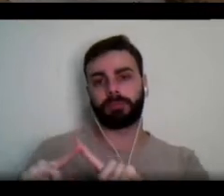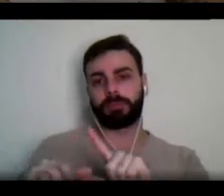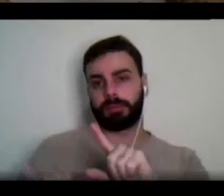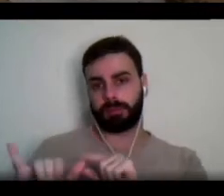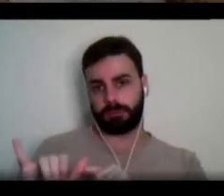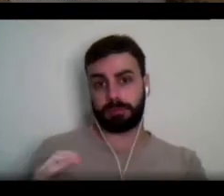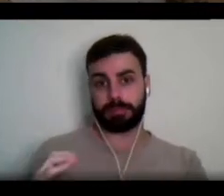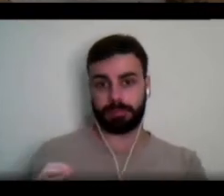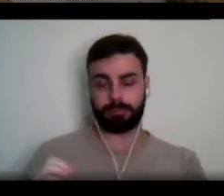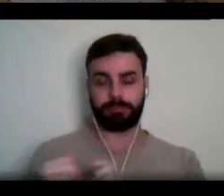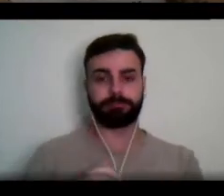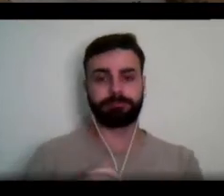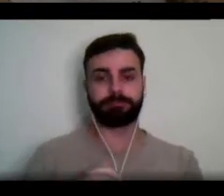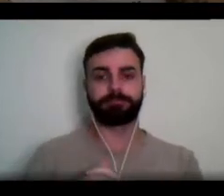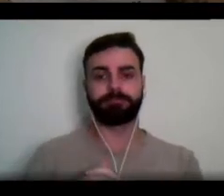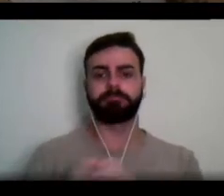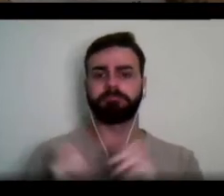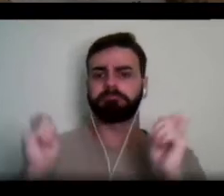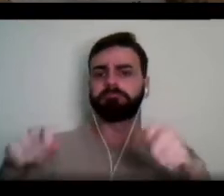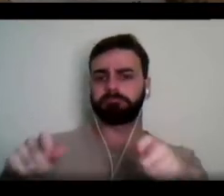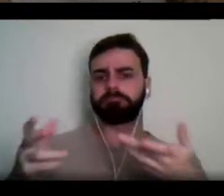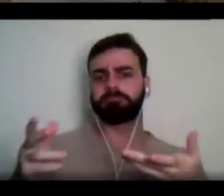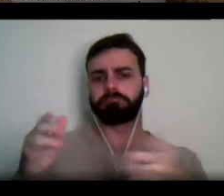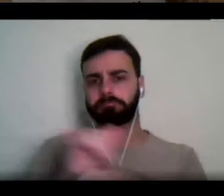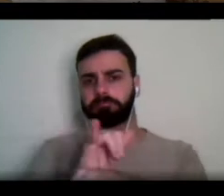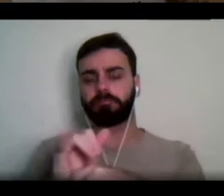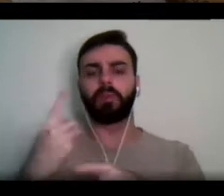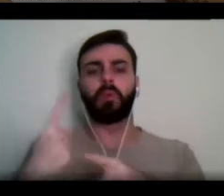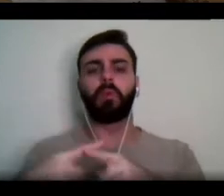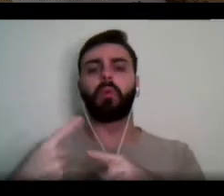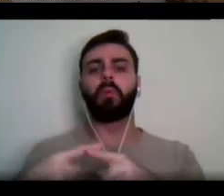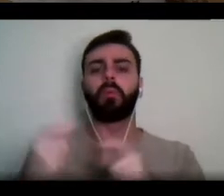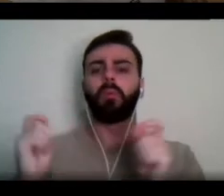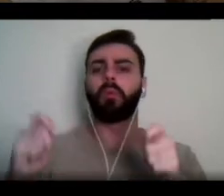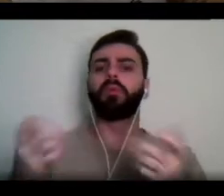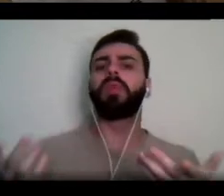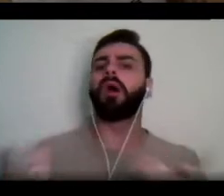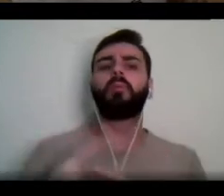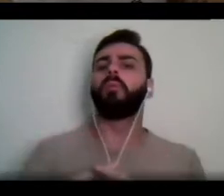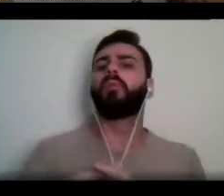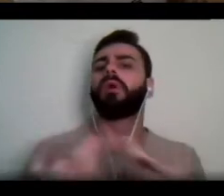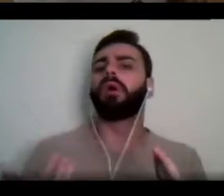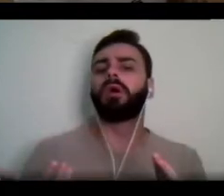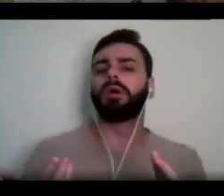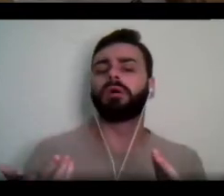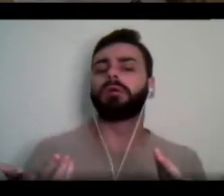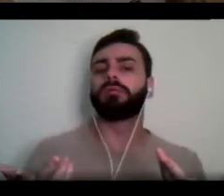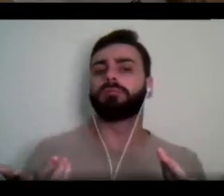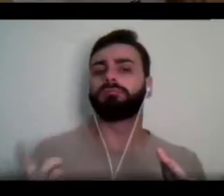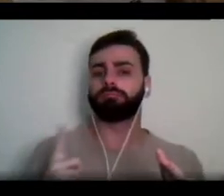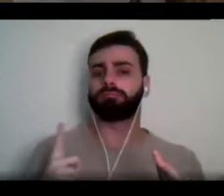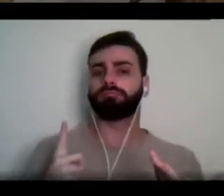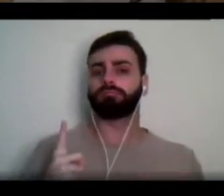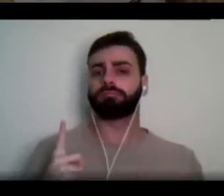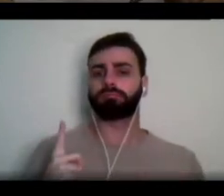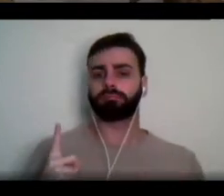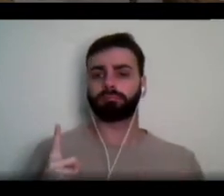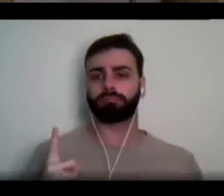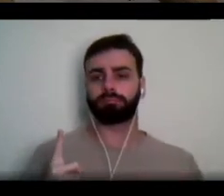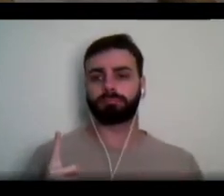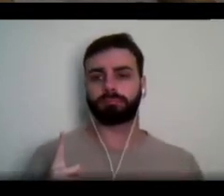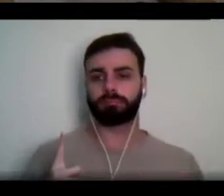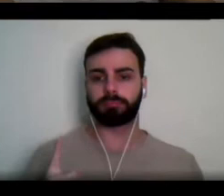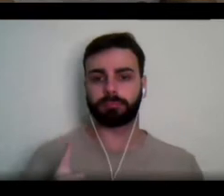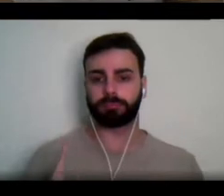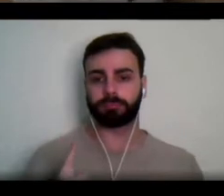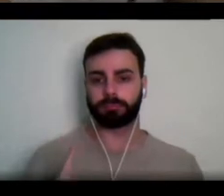dividido por 2 ΔYC. Aqui eu consigo resolver, por quê que eu consigo resolver